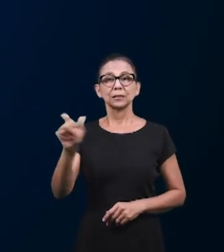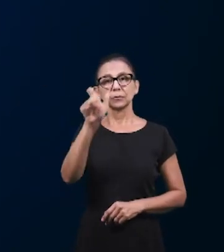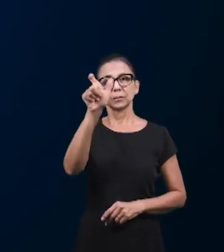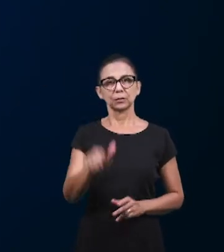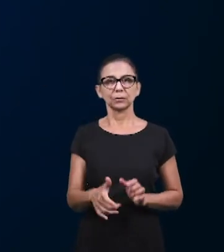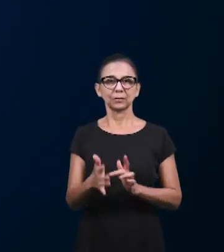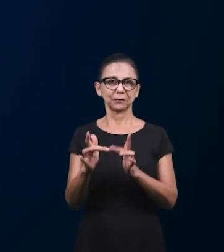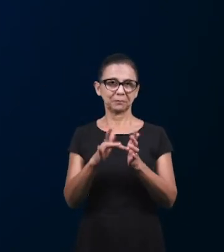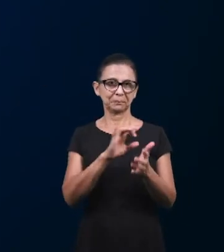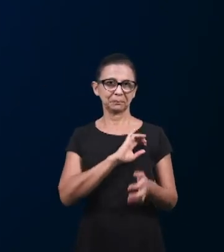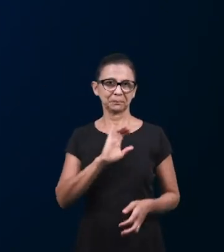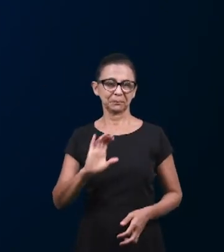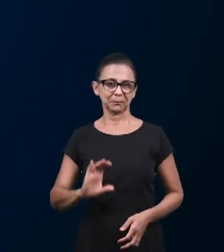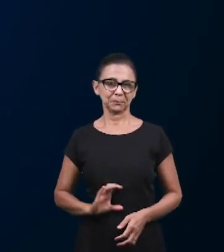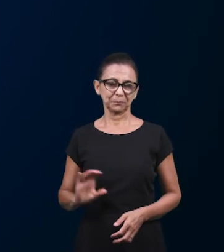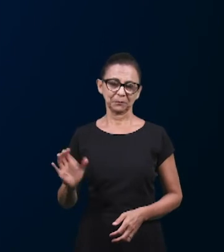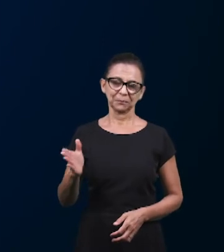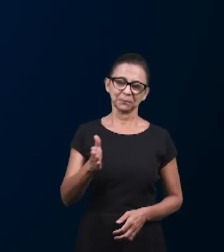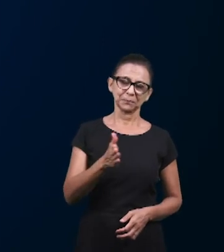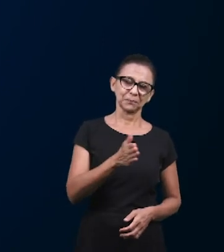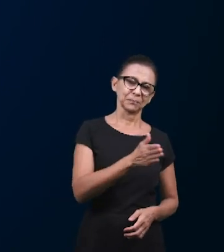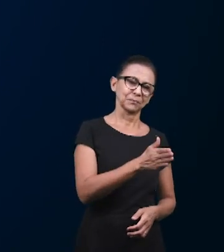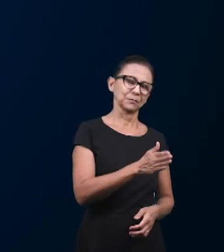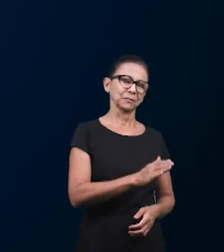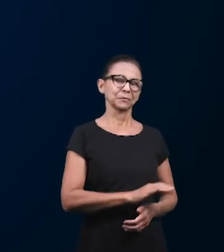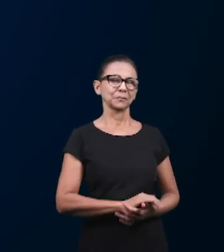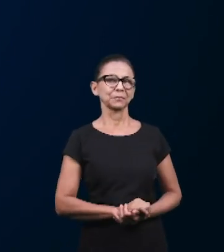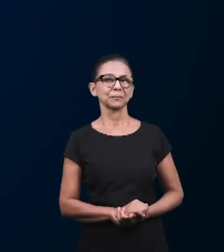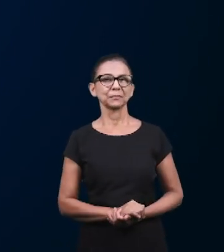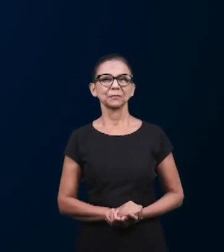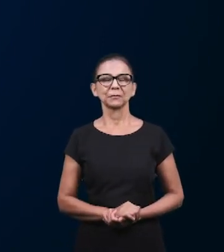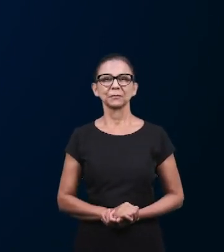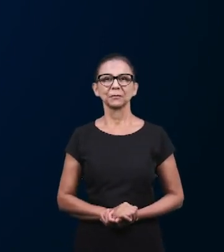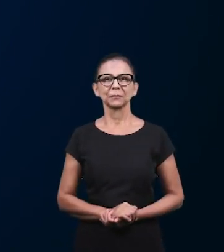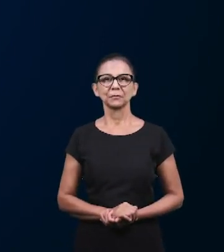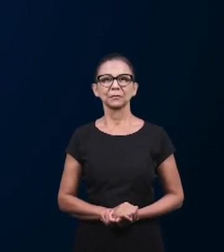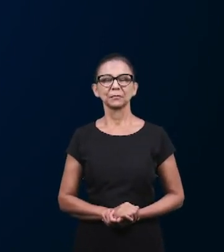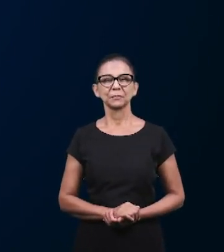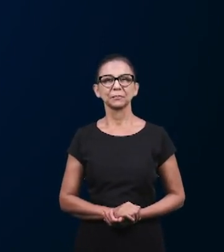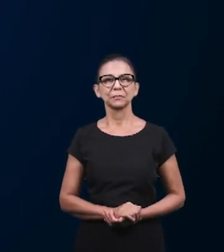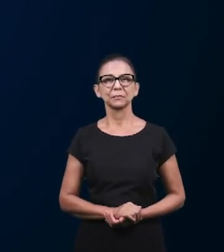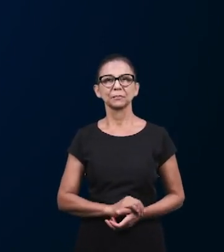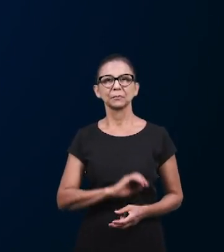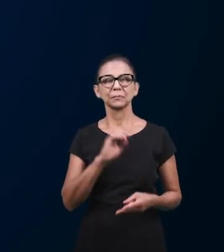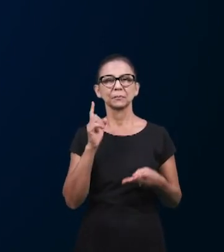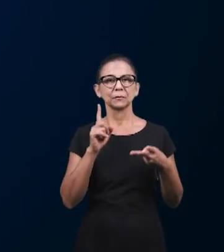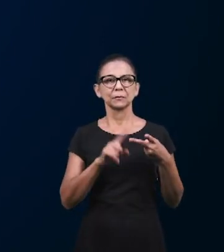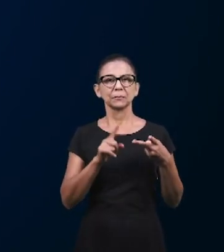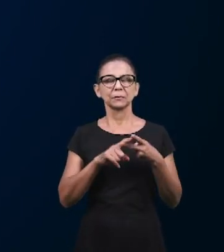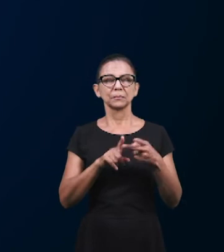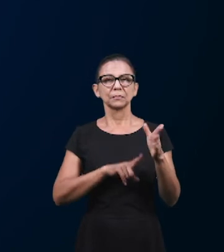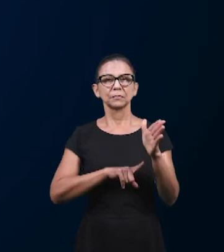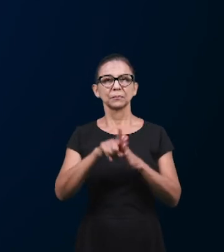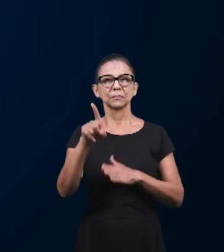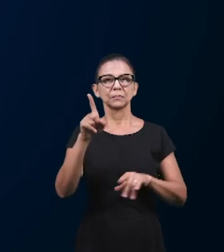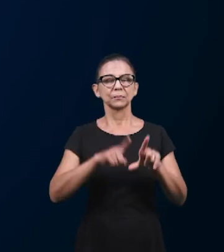Cristo Jesus. A minha contribuição para a segunda pergunta, parte B,